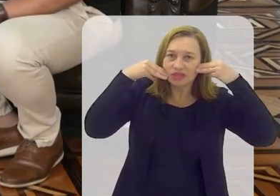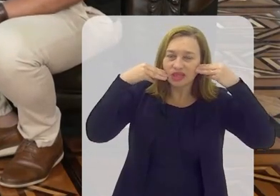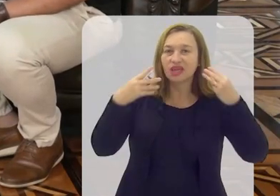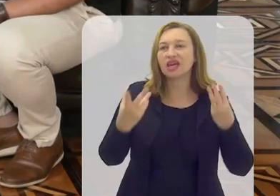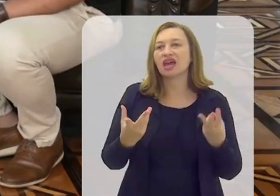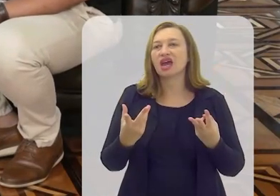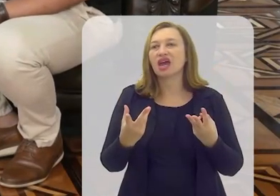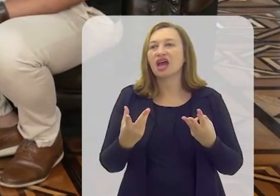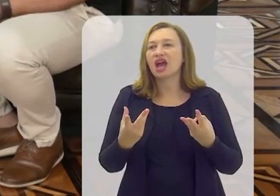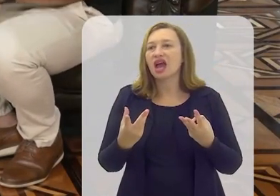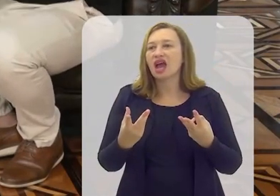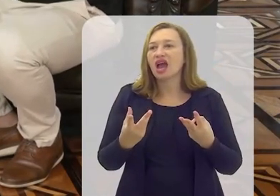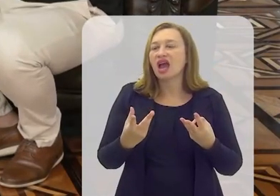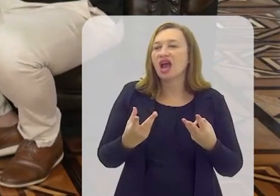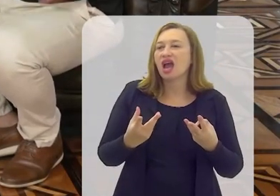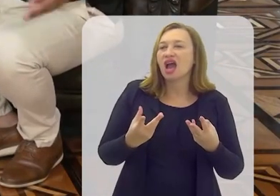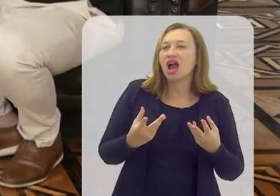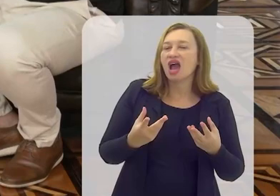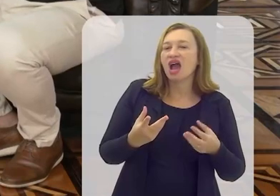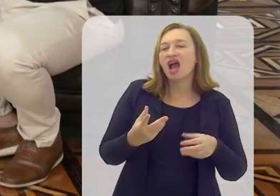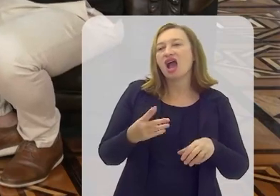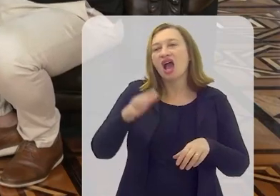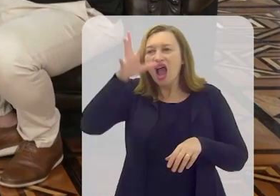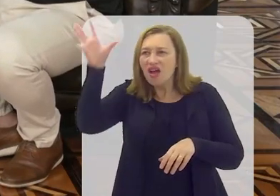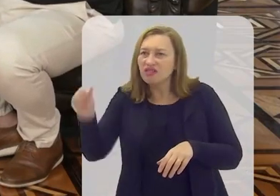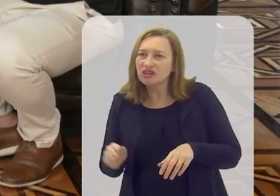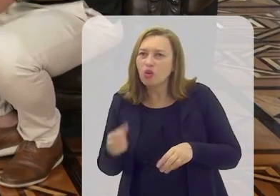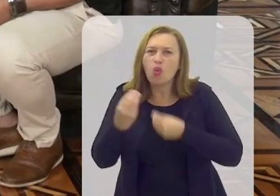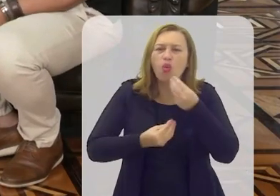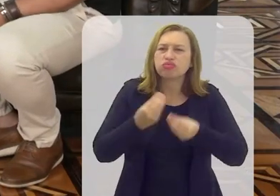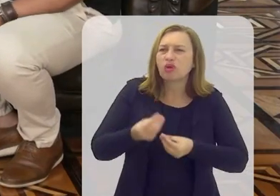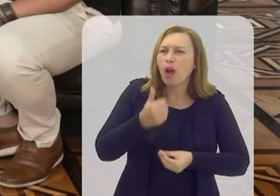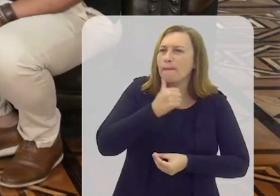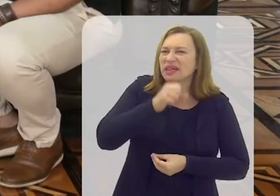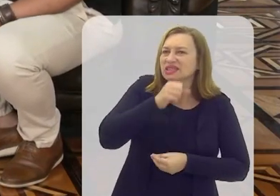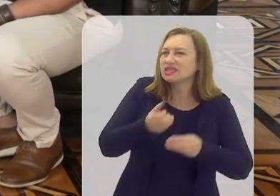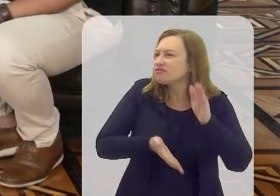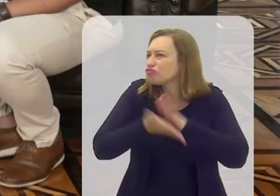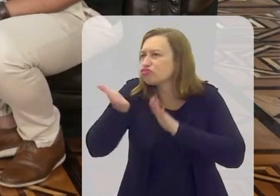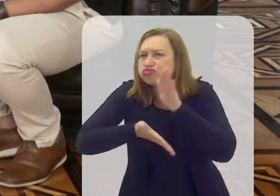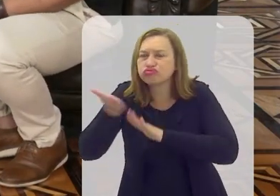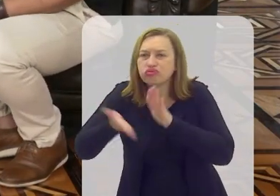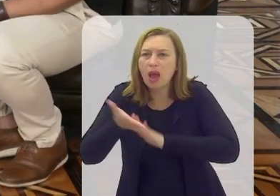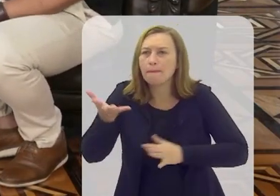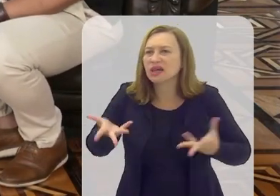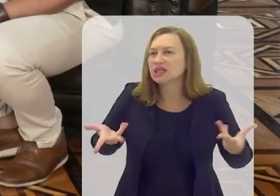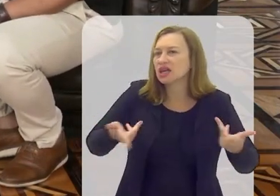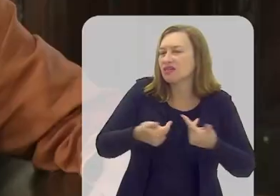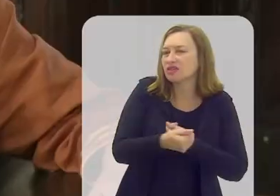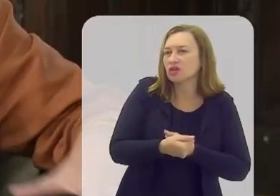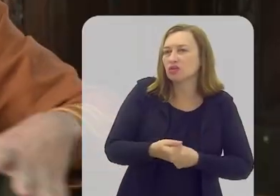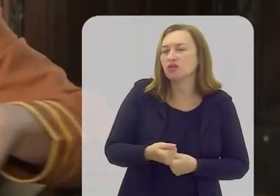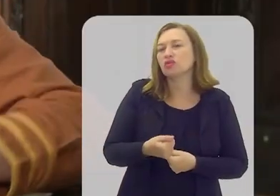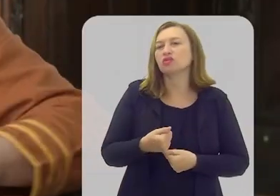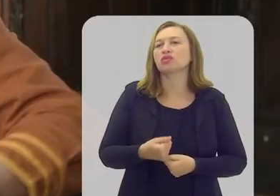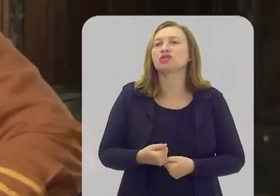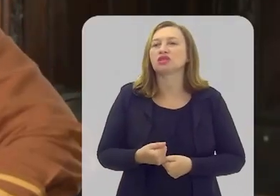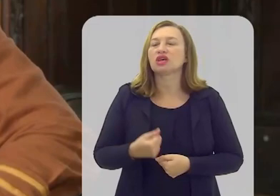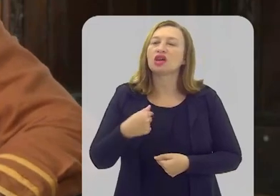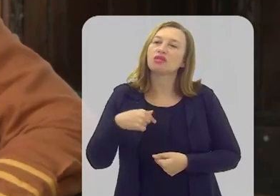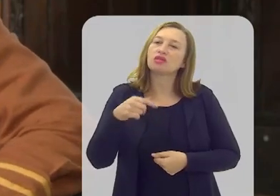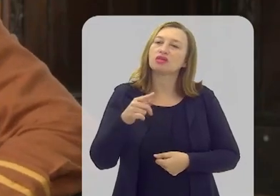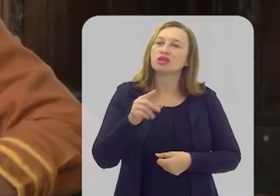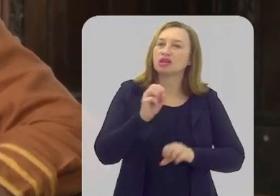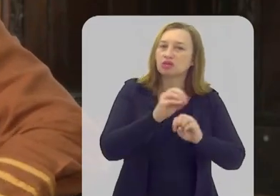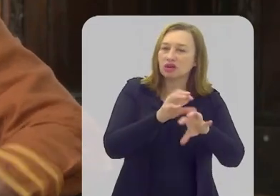países que eu também vivi. Sim. Como é que ter uma mãe assim, viajante? É maravilhoso. Inclusive, quando eu vou... Como eu trabalho